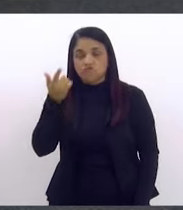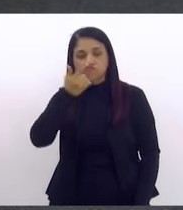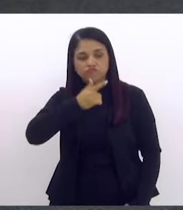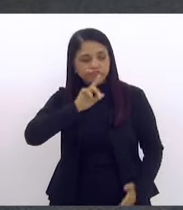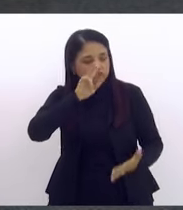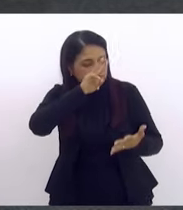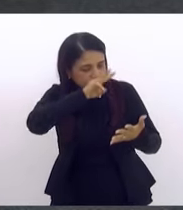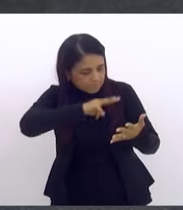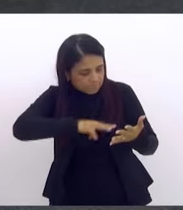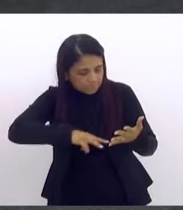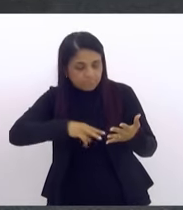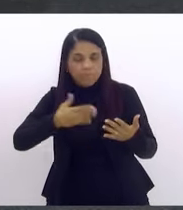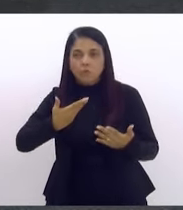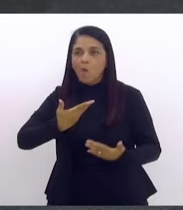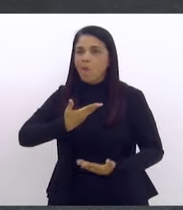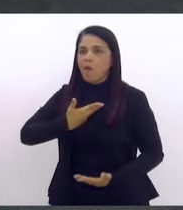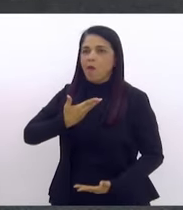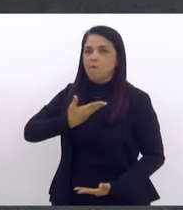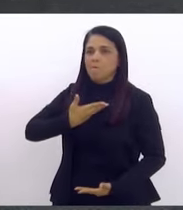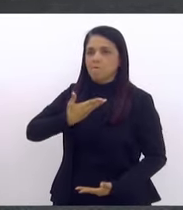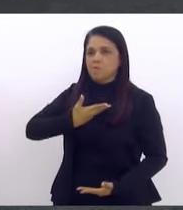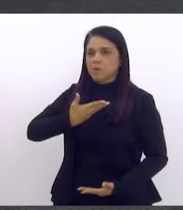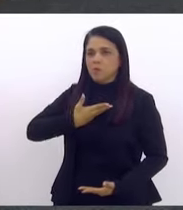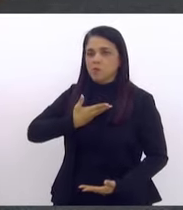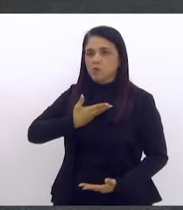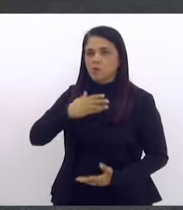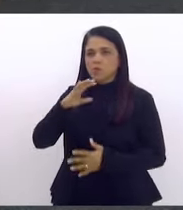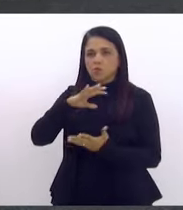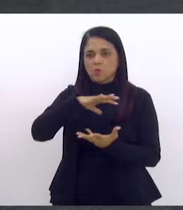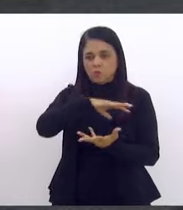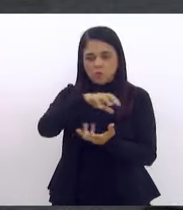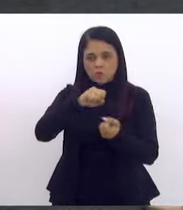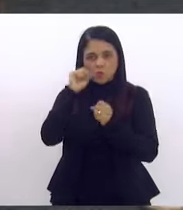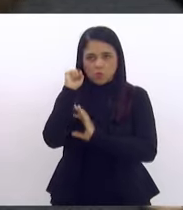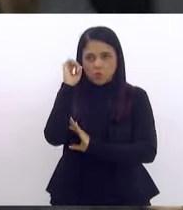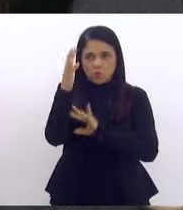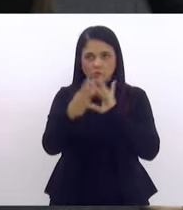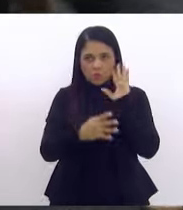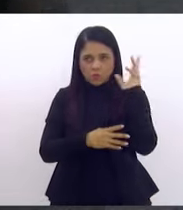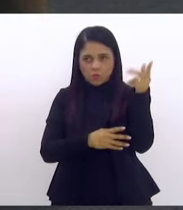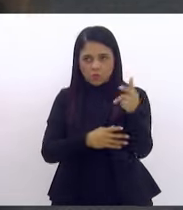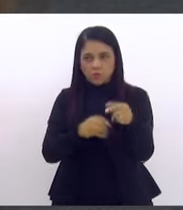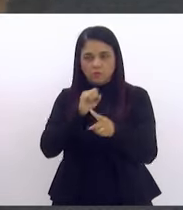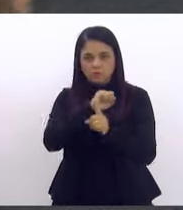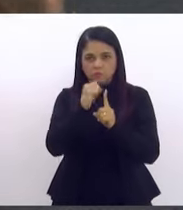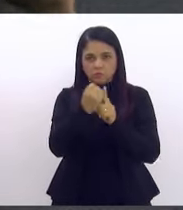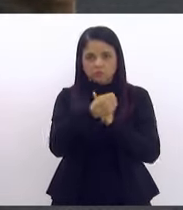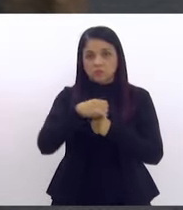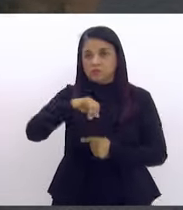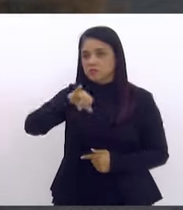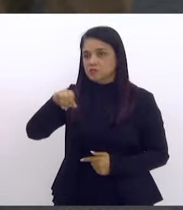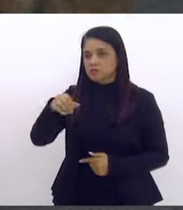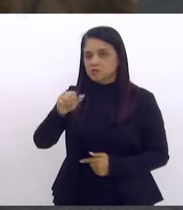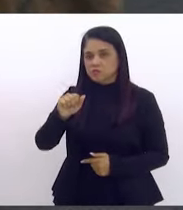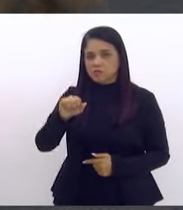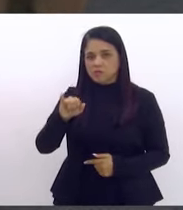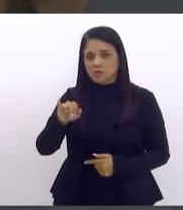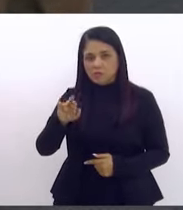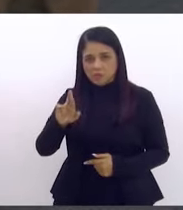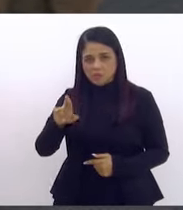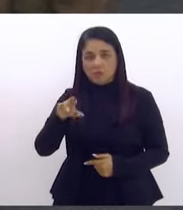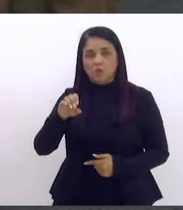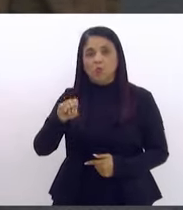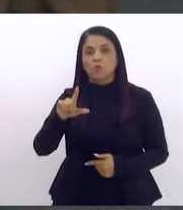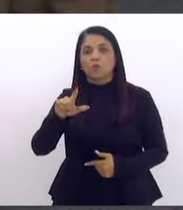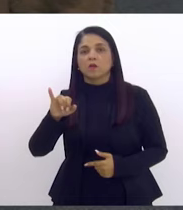consultado meu companheiro ecossocialista Jairinho Oliveira, que tem também essa posição. E